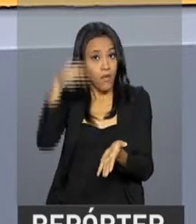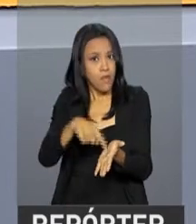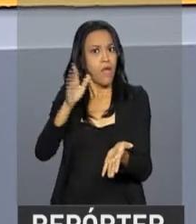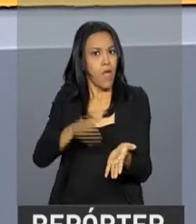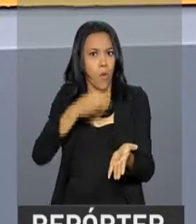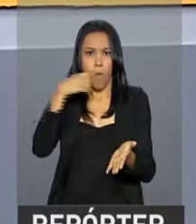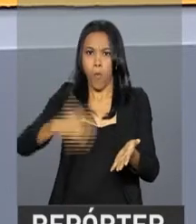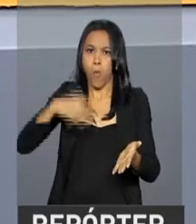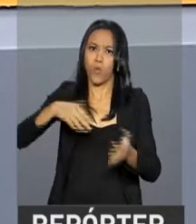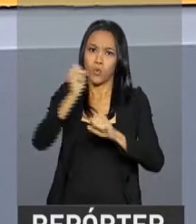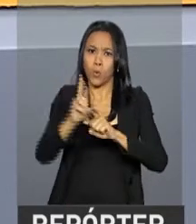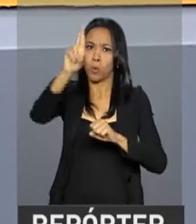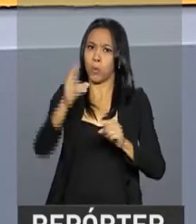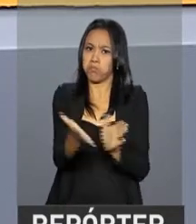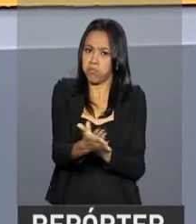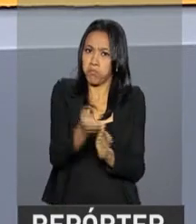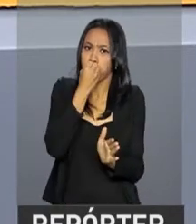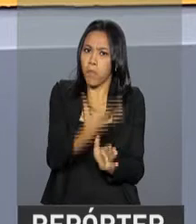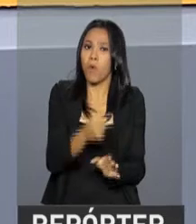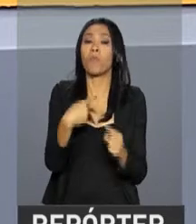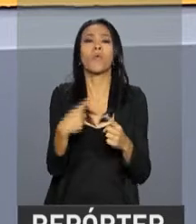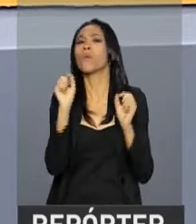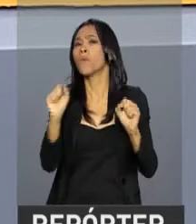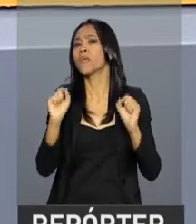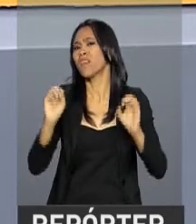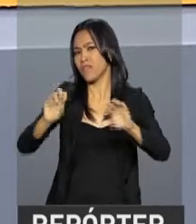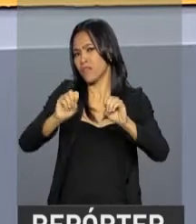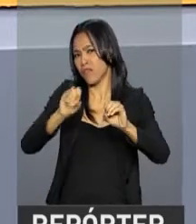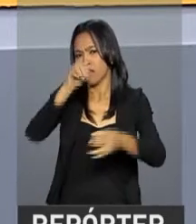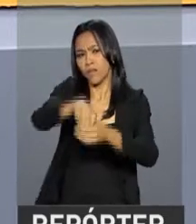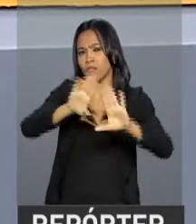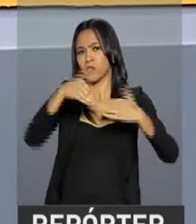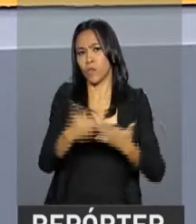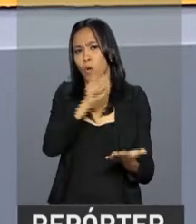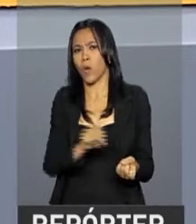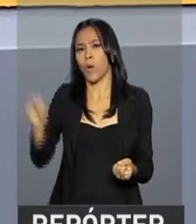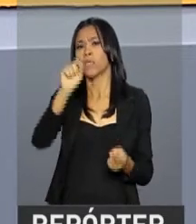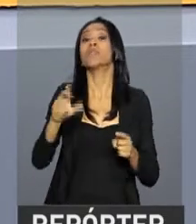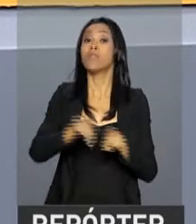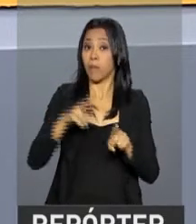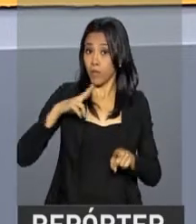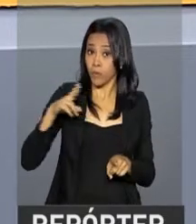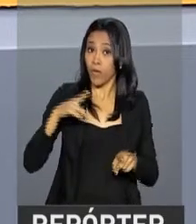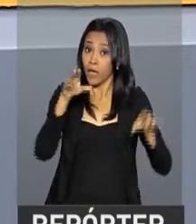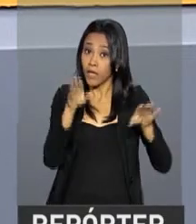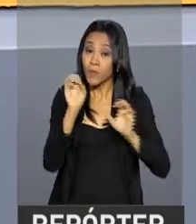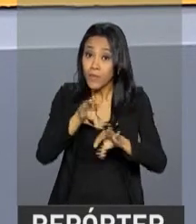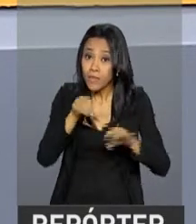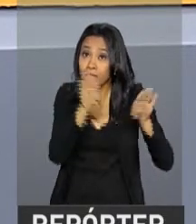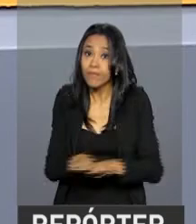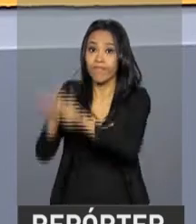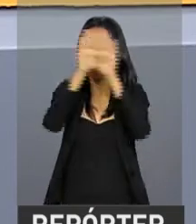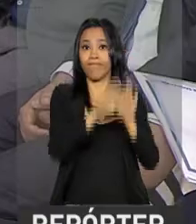especialistas em educação já que determina o que deve ser ensinado nas escolas públicas e privadas unificando o ensino em todo o